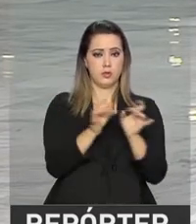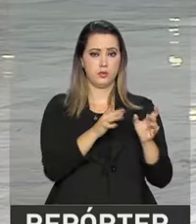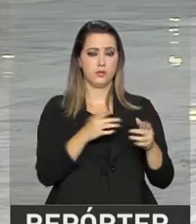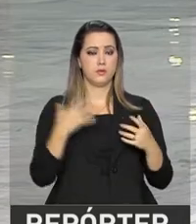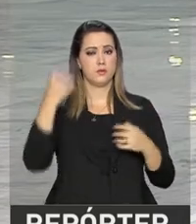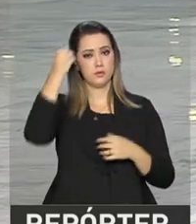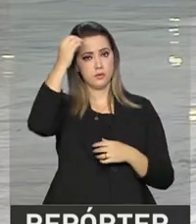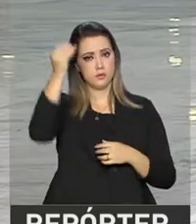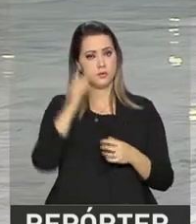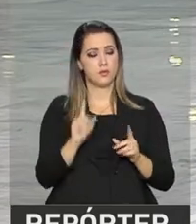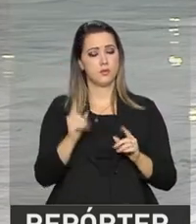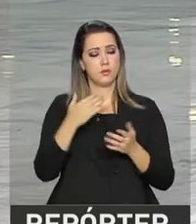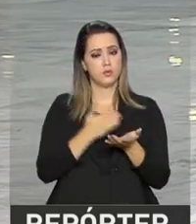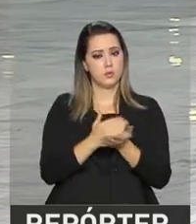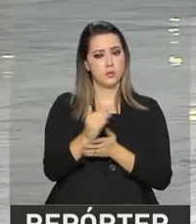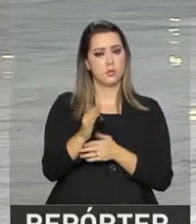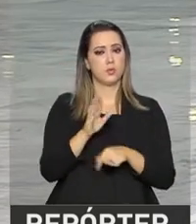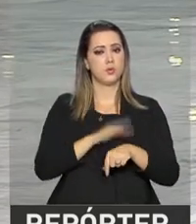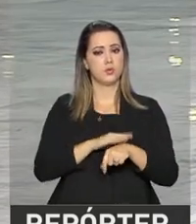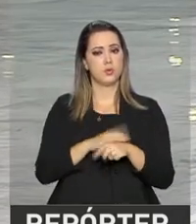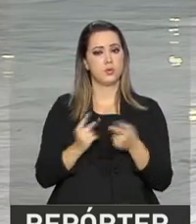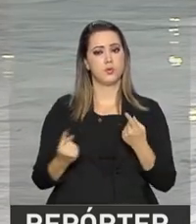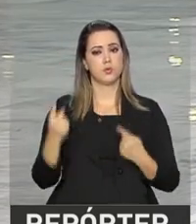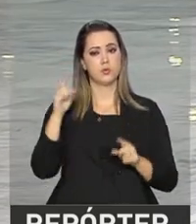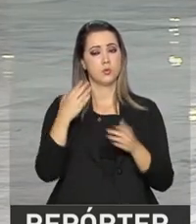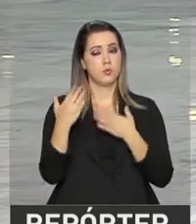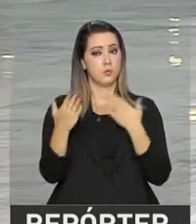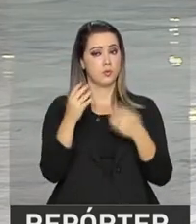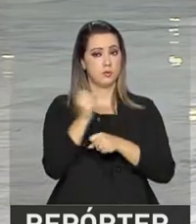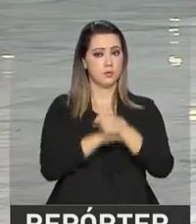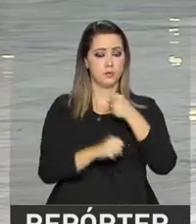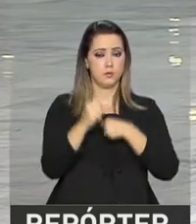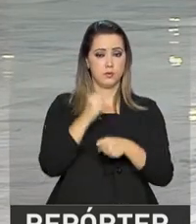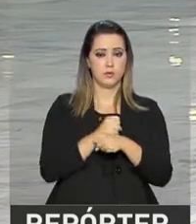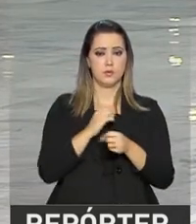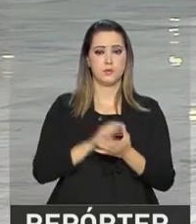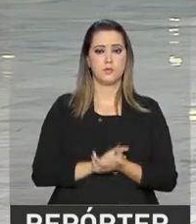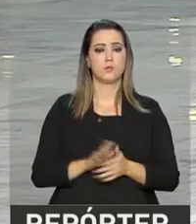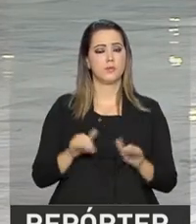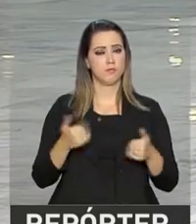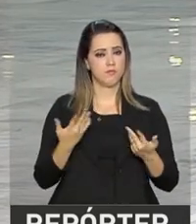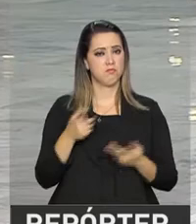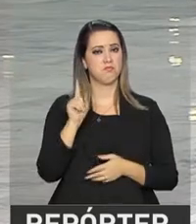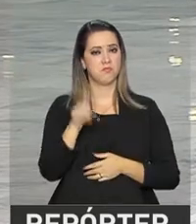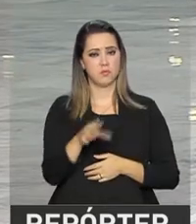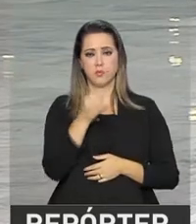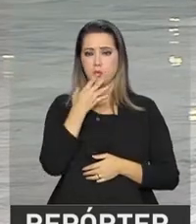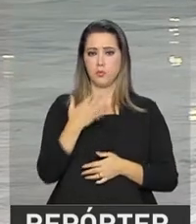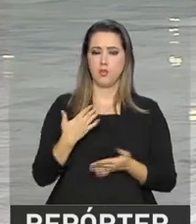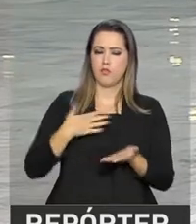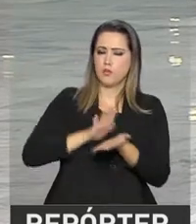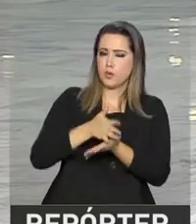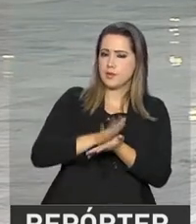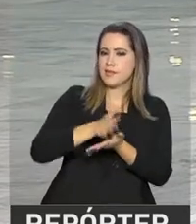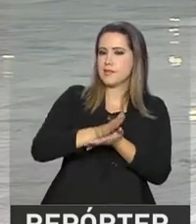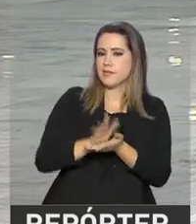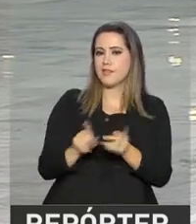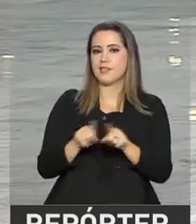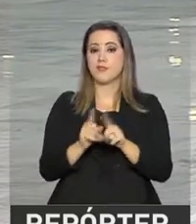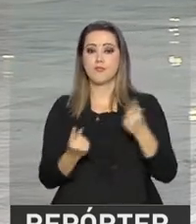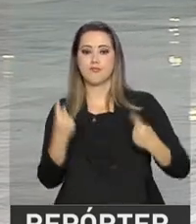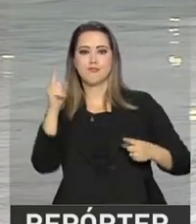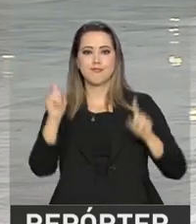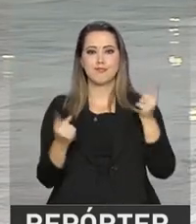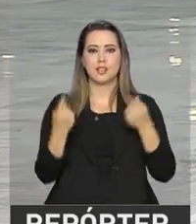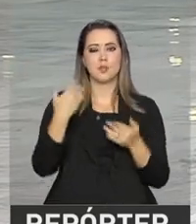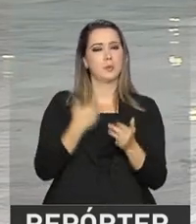viagens durante o carnaval na comparação com o carnaval do ano passado. Então, Thaís, o negócio é samba no pé e cadência